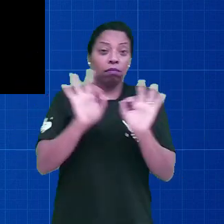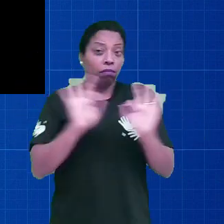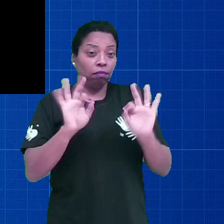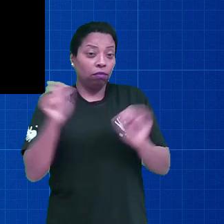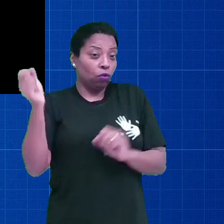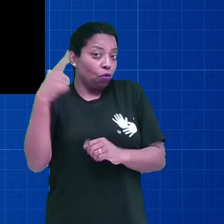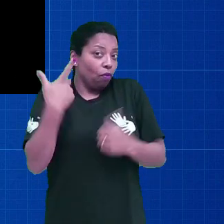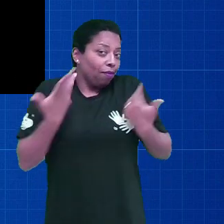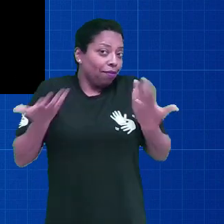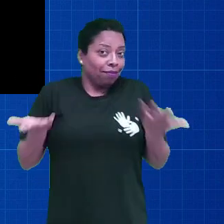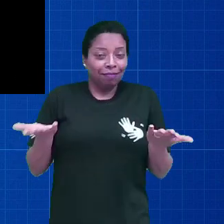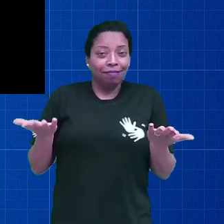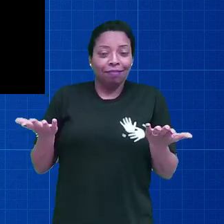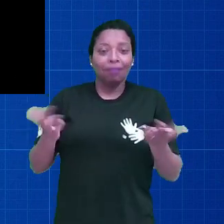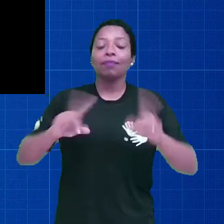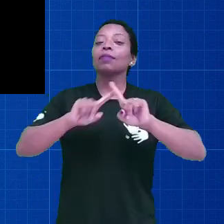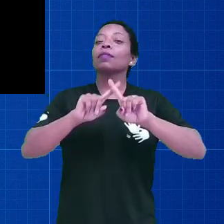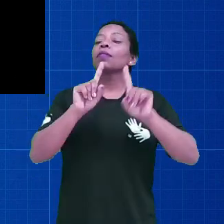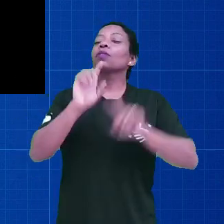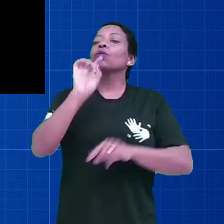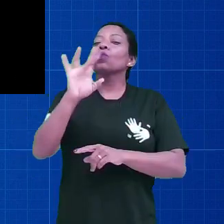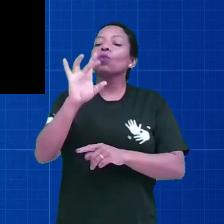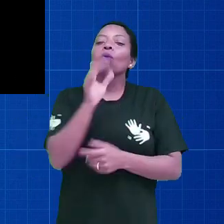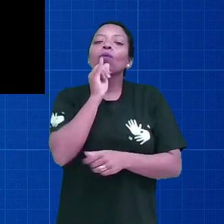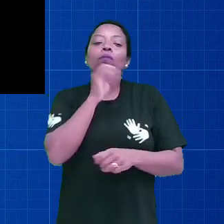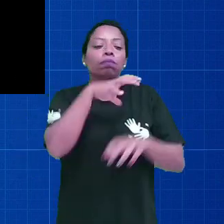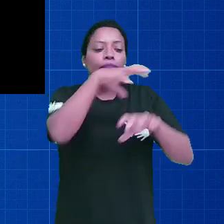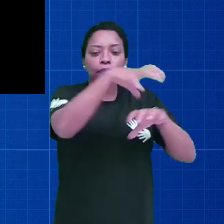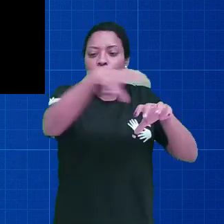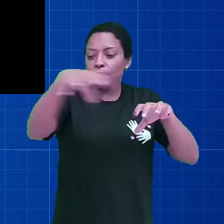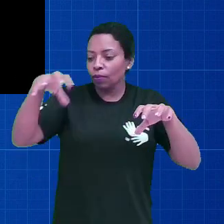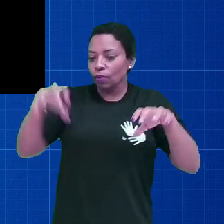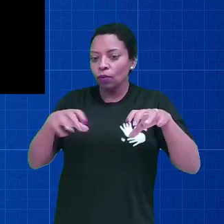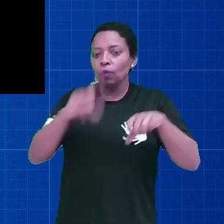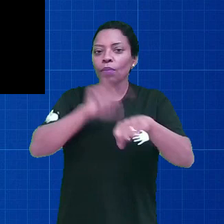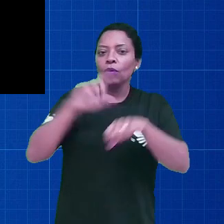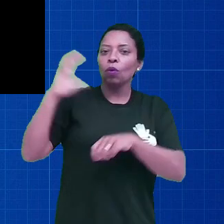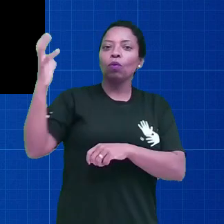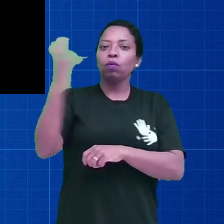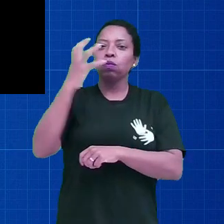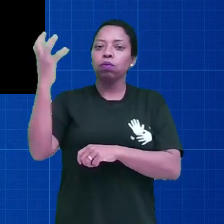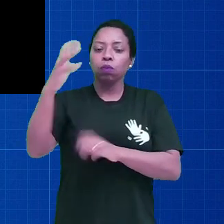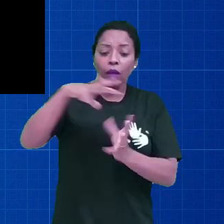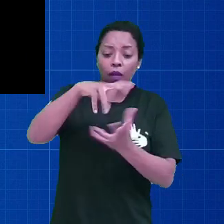são somente essas estações meteorológicas terrestres que